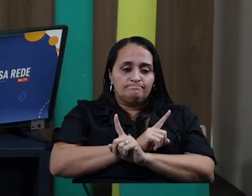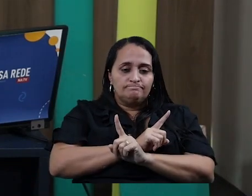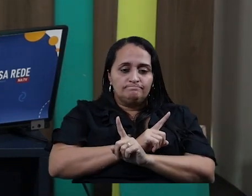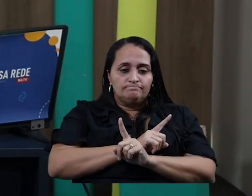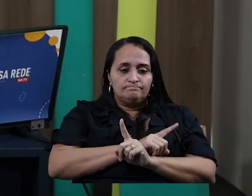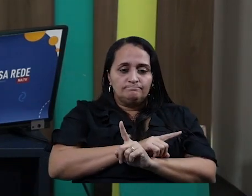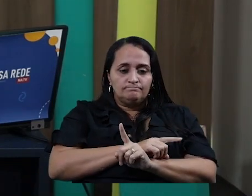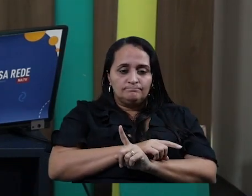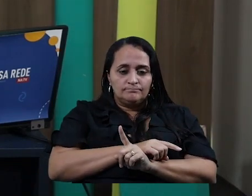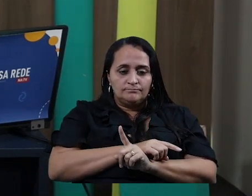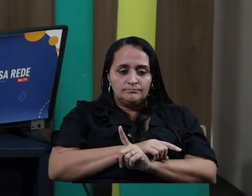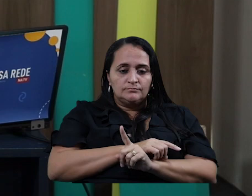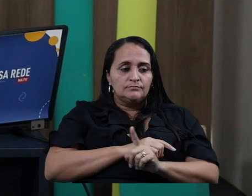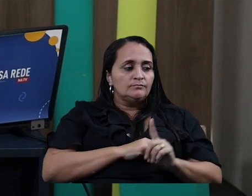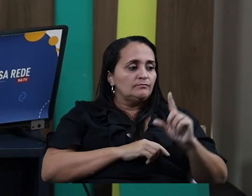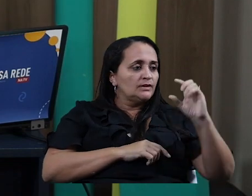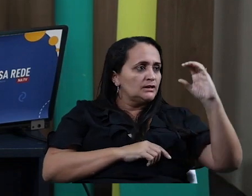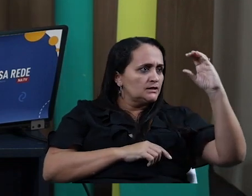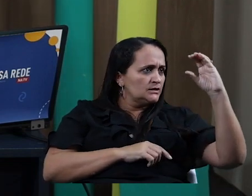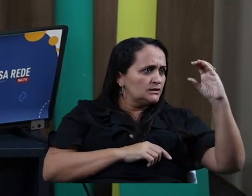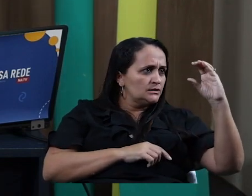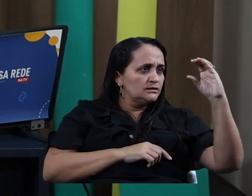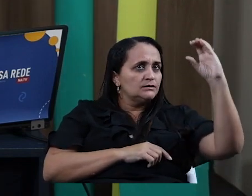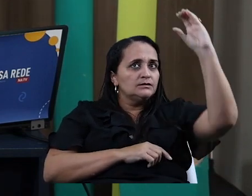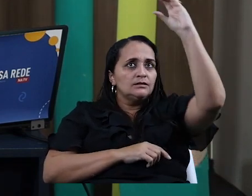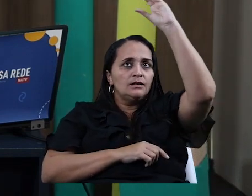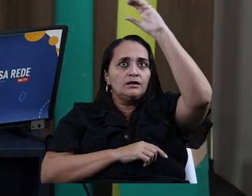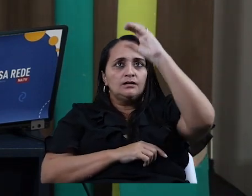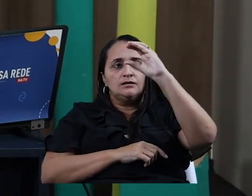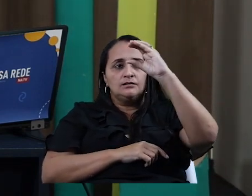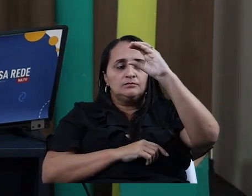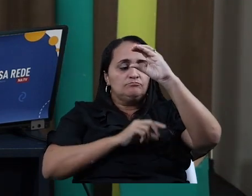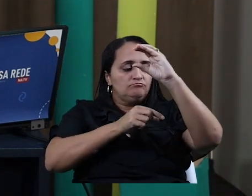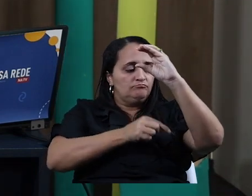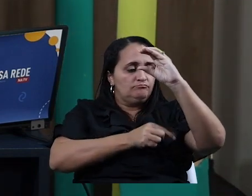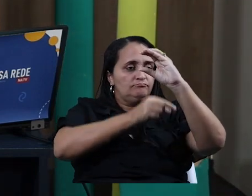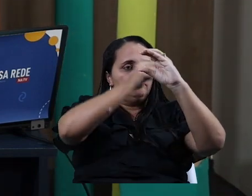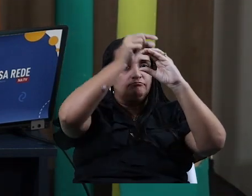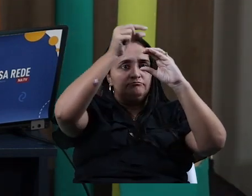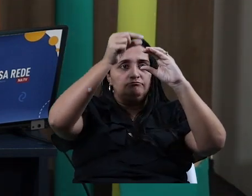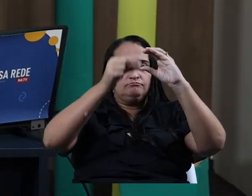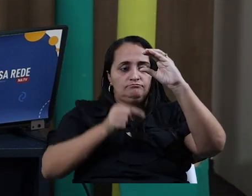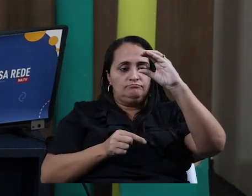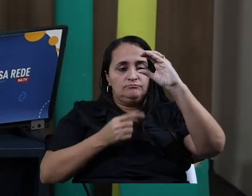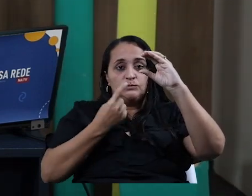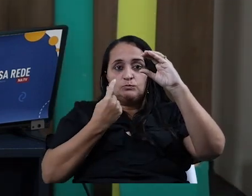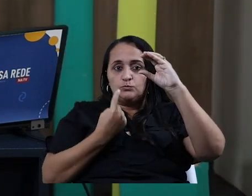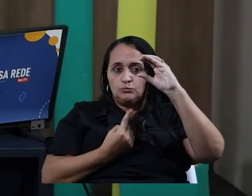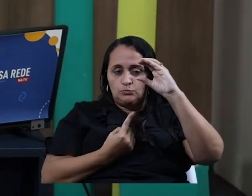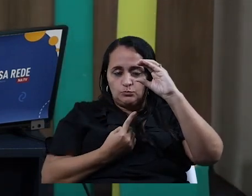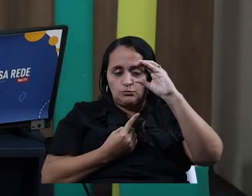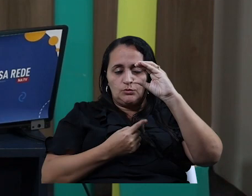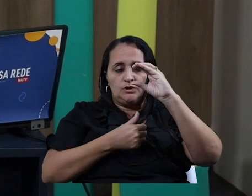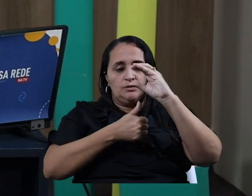aqui, esse C tinha que estar nessa haste, junto com ele a argolinha dele, que é uma, como eu coloquei aqui.